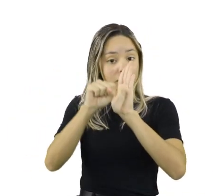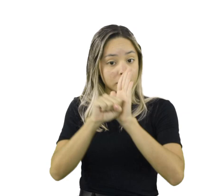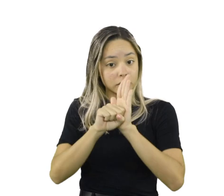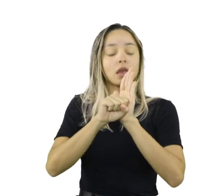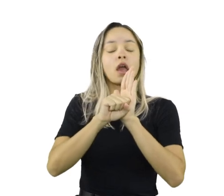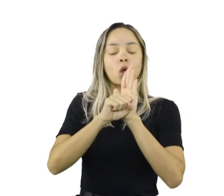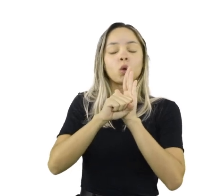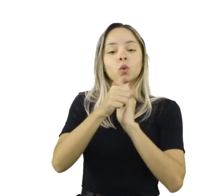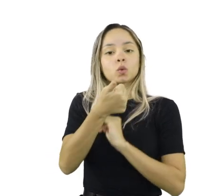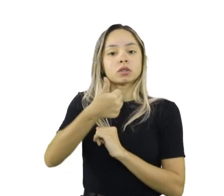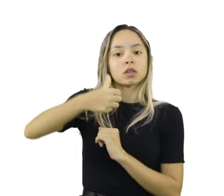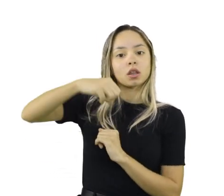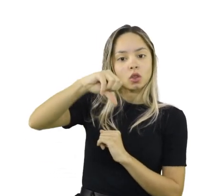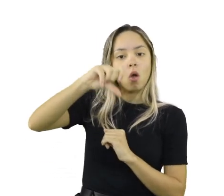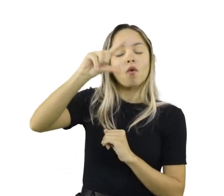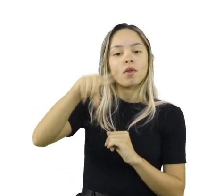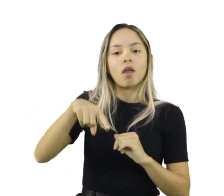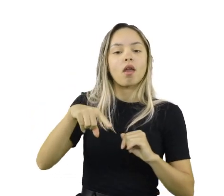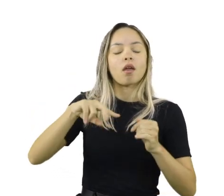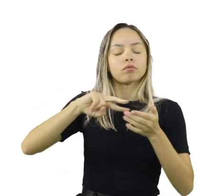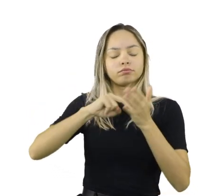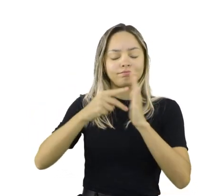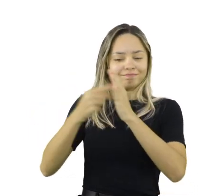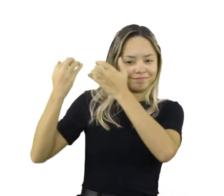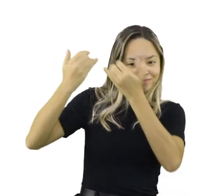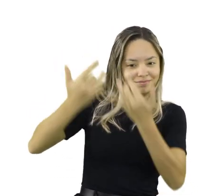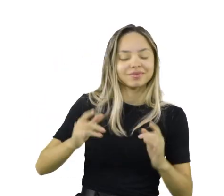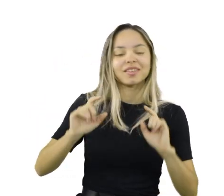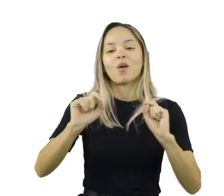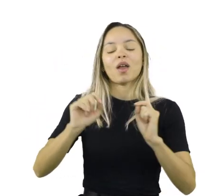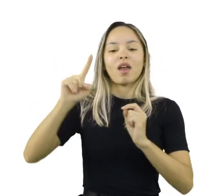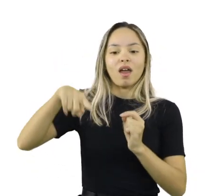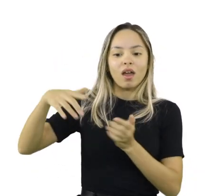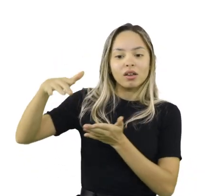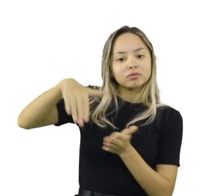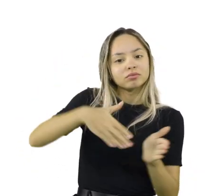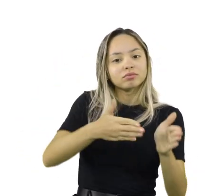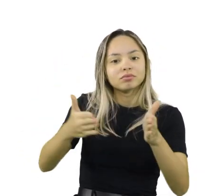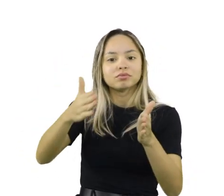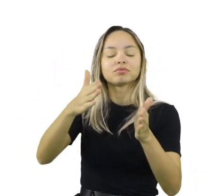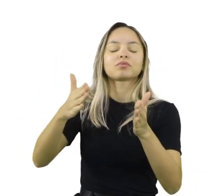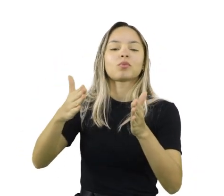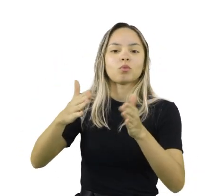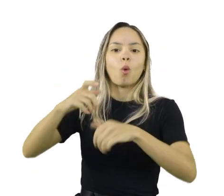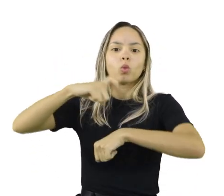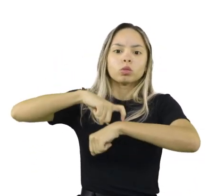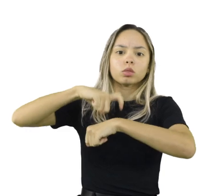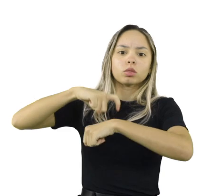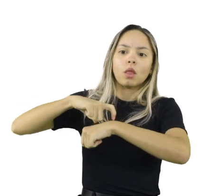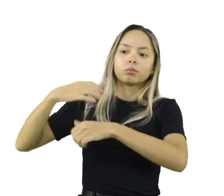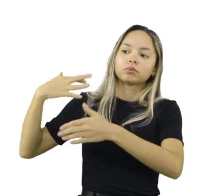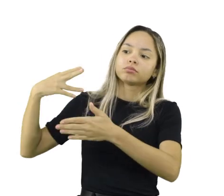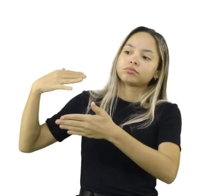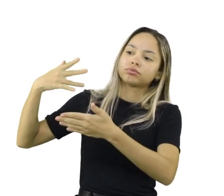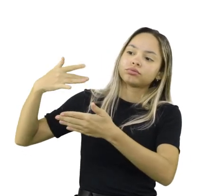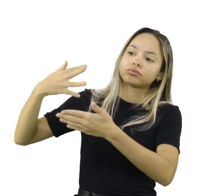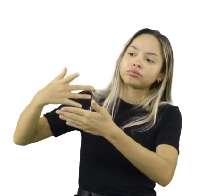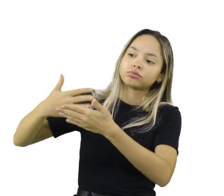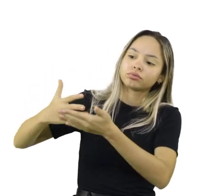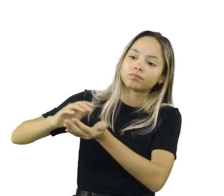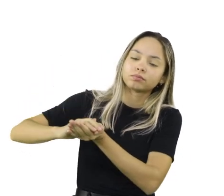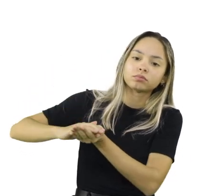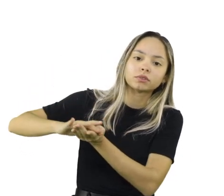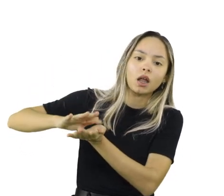a entender como uma trajetória profissional que era adquirida ao longo do tempo, ao longo de um percurso de tempo, por onde